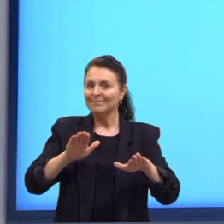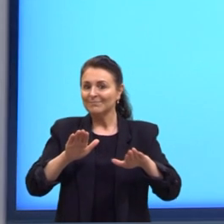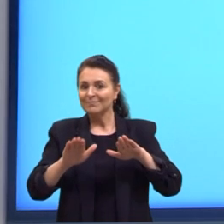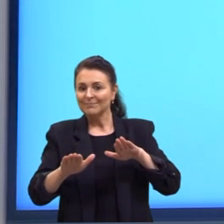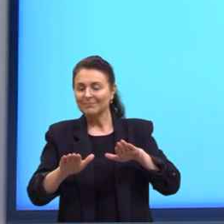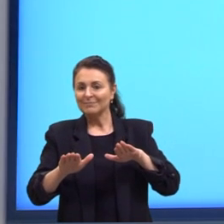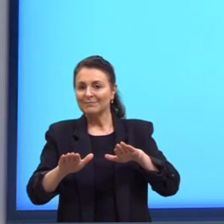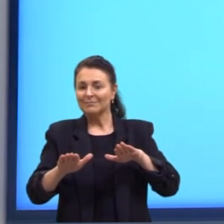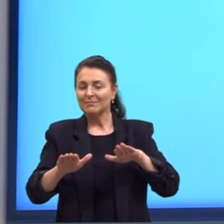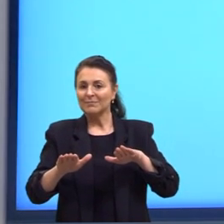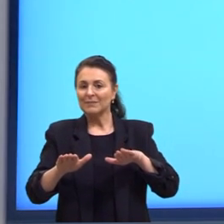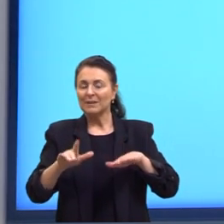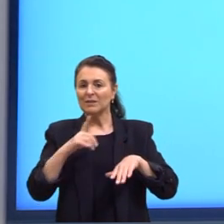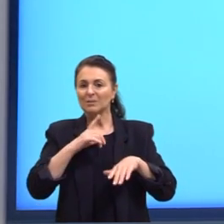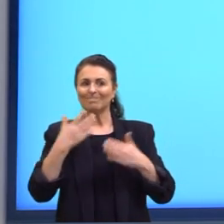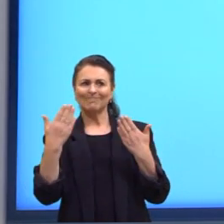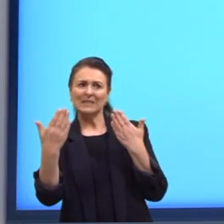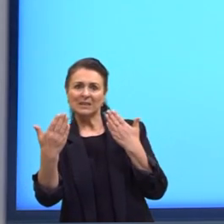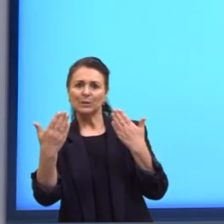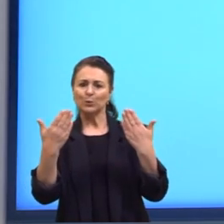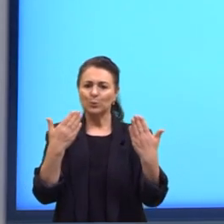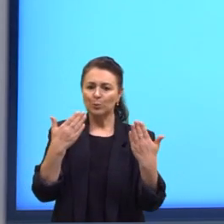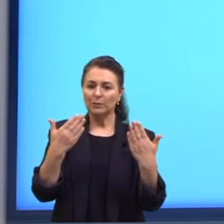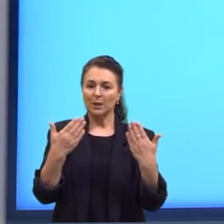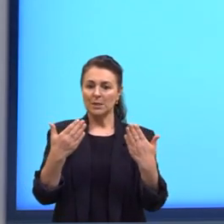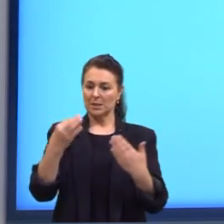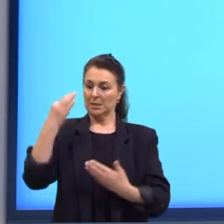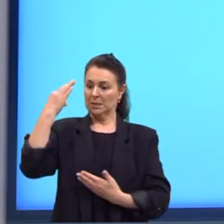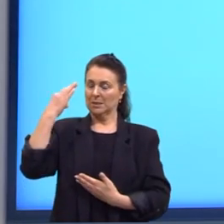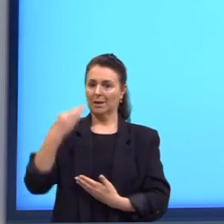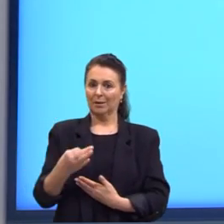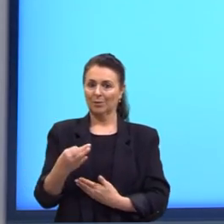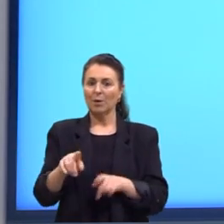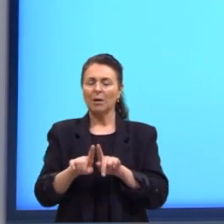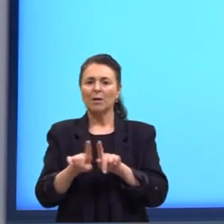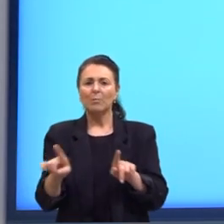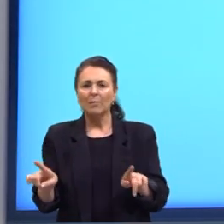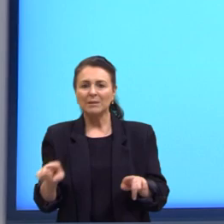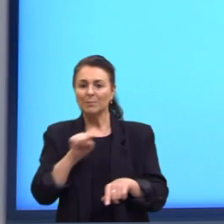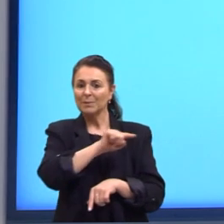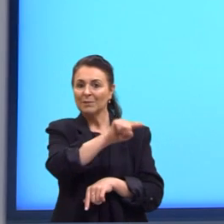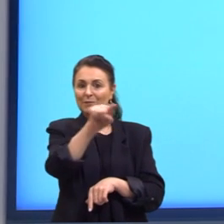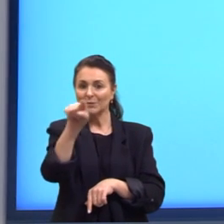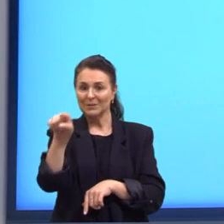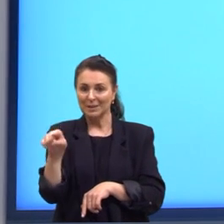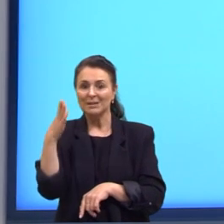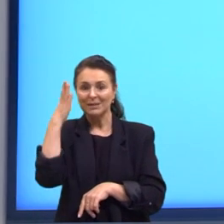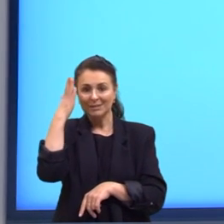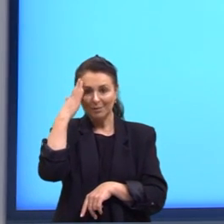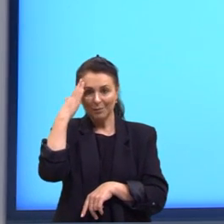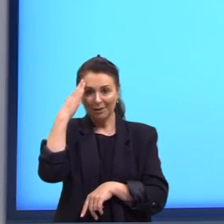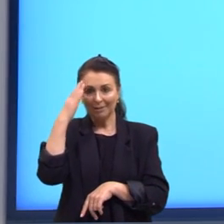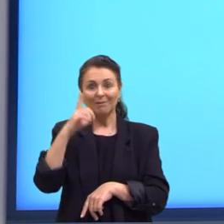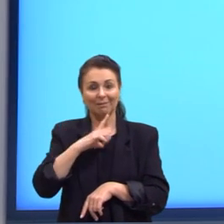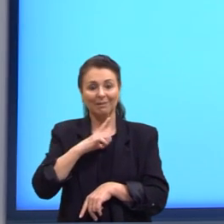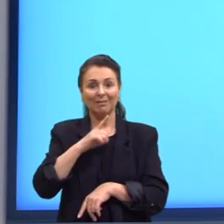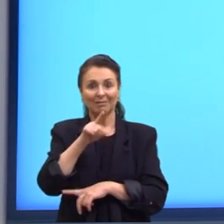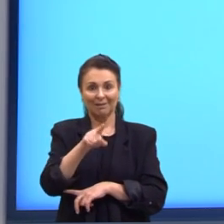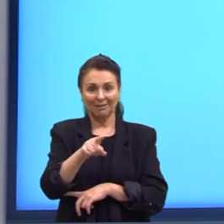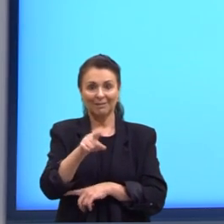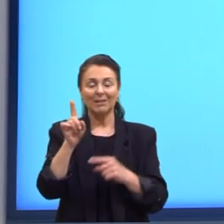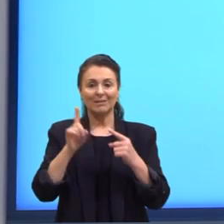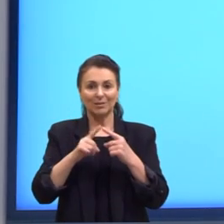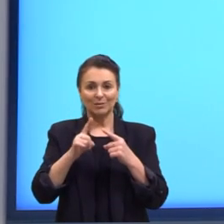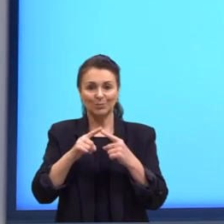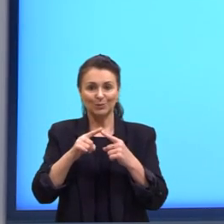aqui de dúvida de Certeza então aqui é mais o título de vocês verem que eles existem tá